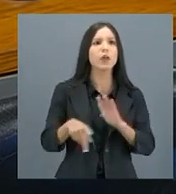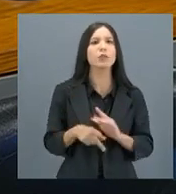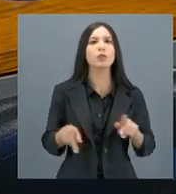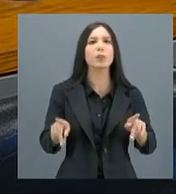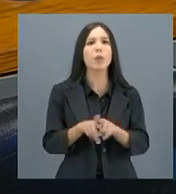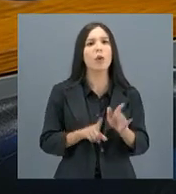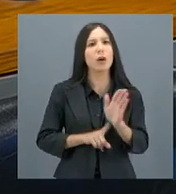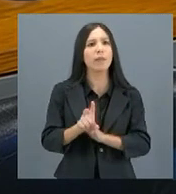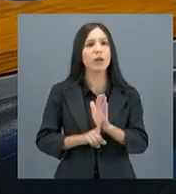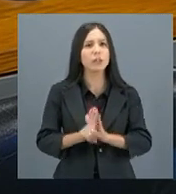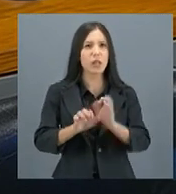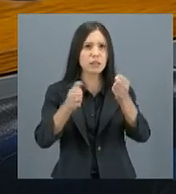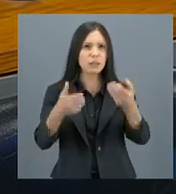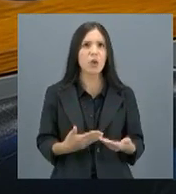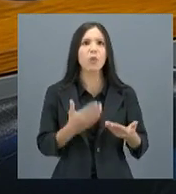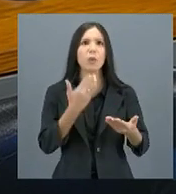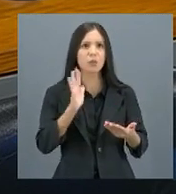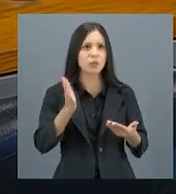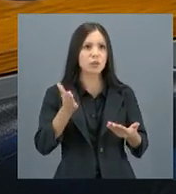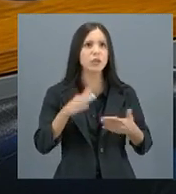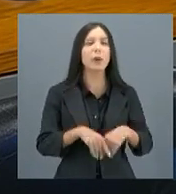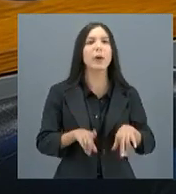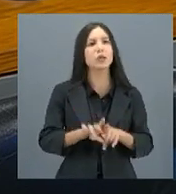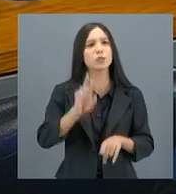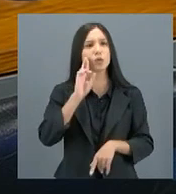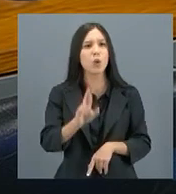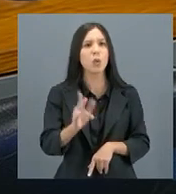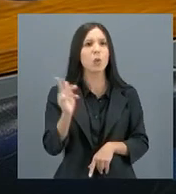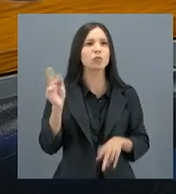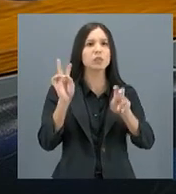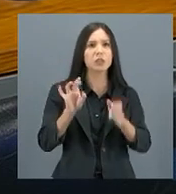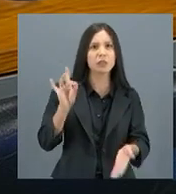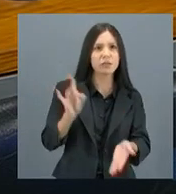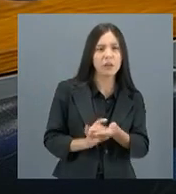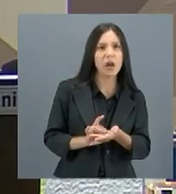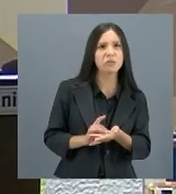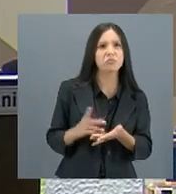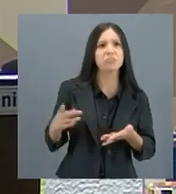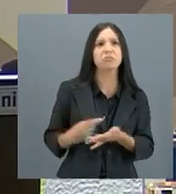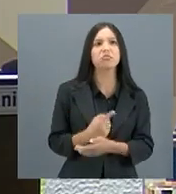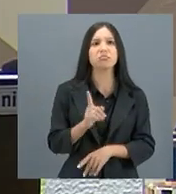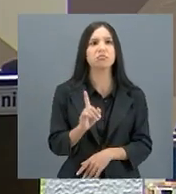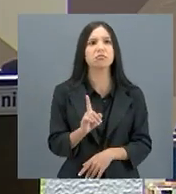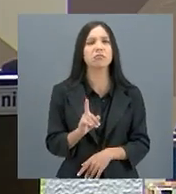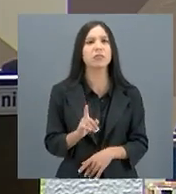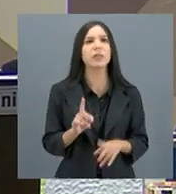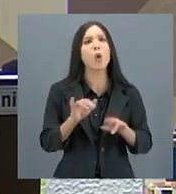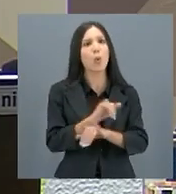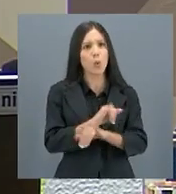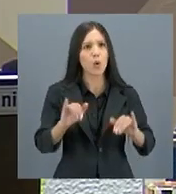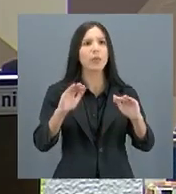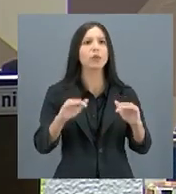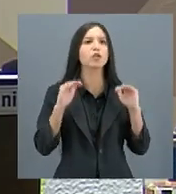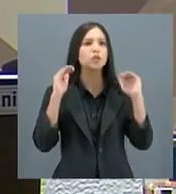instalação da investigação? O senhor já falou aqui que solicitou, né, mas o senhor não considera que teria prevaricado? Não considero. Comuniquei meu